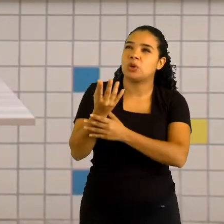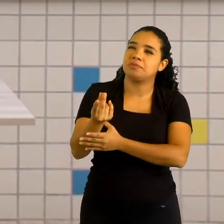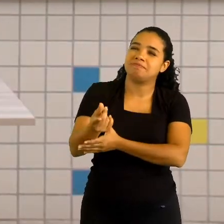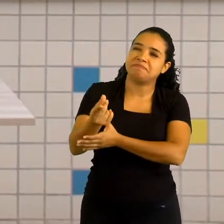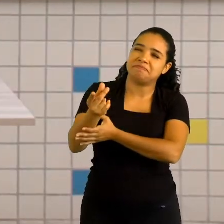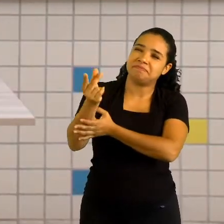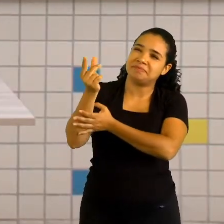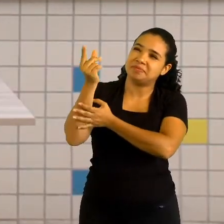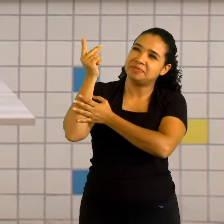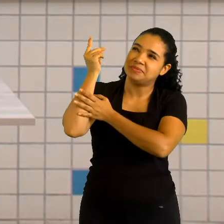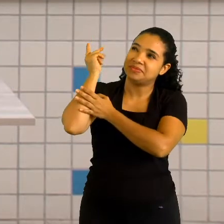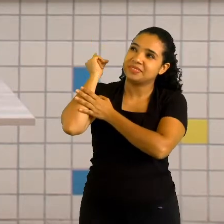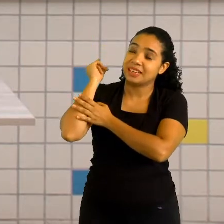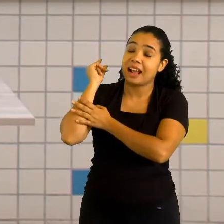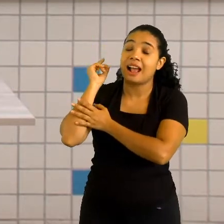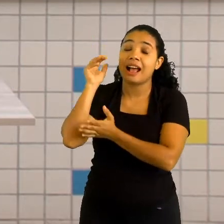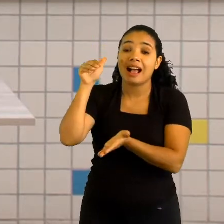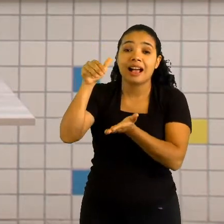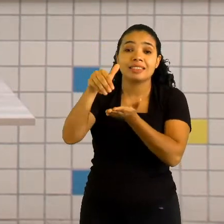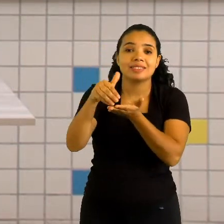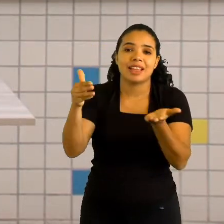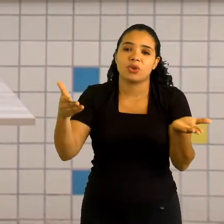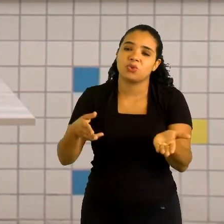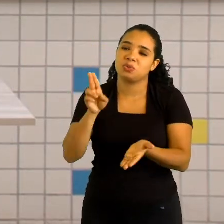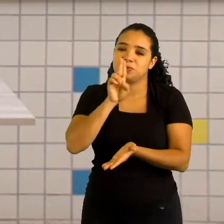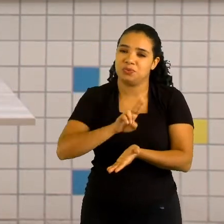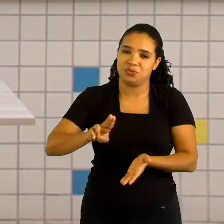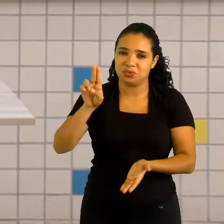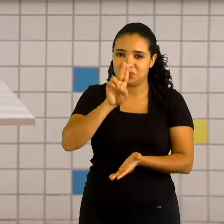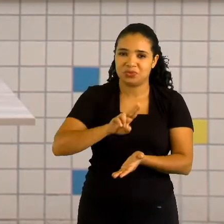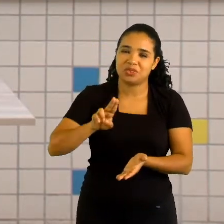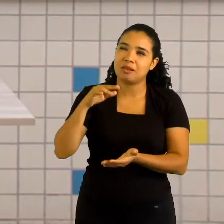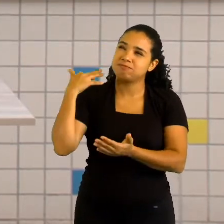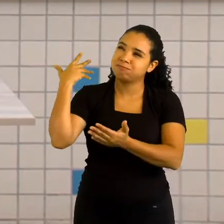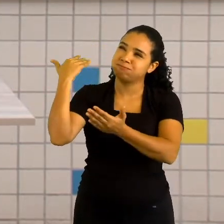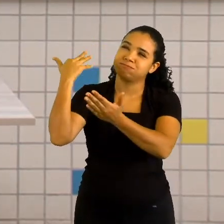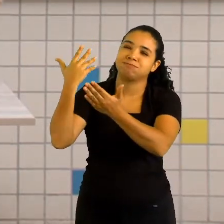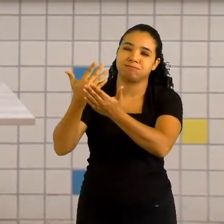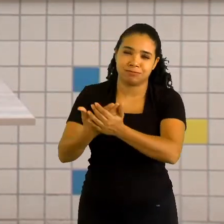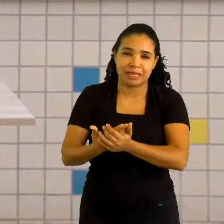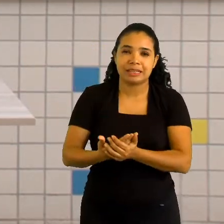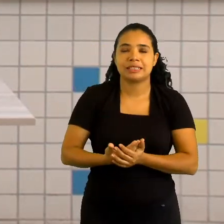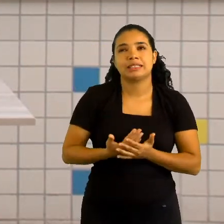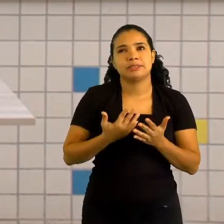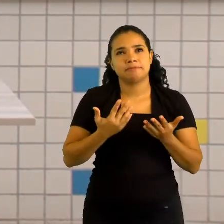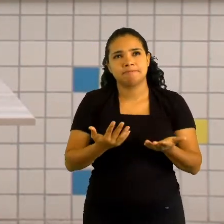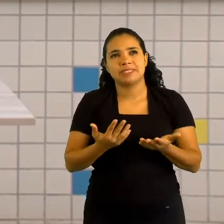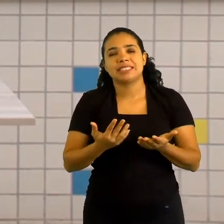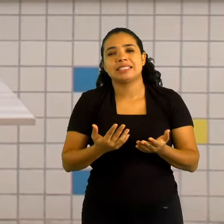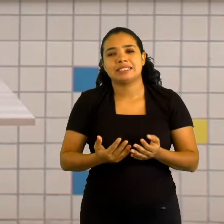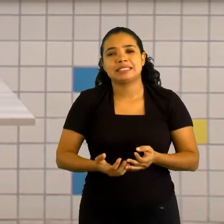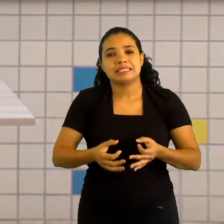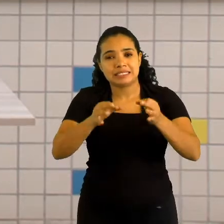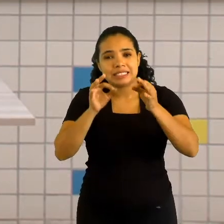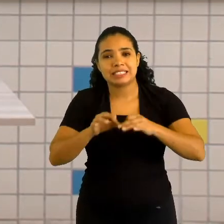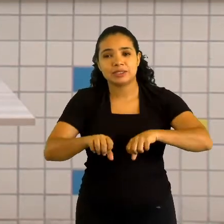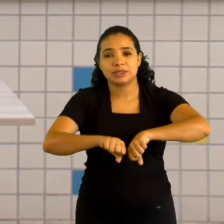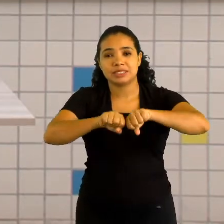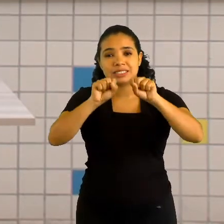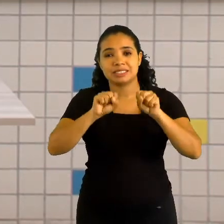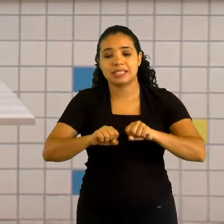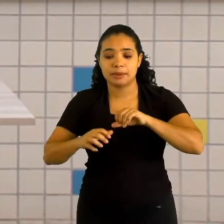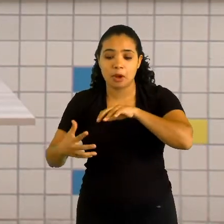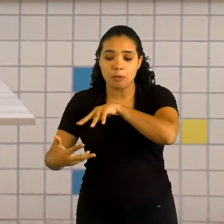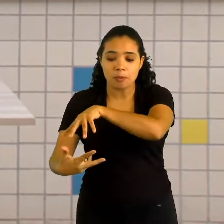atrás, ele ainda é muito eficiente hoje para a gente, né? Talvez é o sistema, talvez não, com certeza, é o sistema que o mundo inteiro